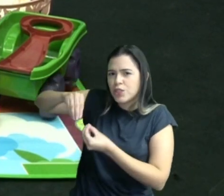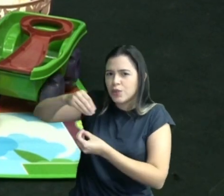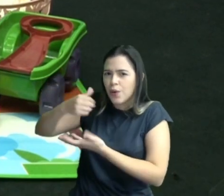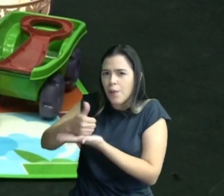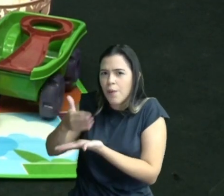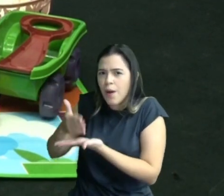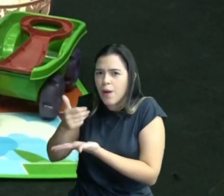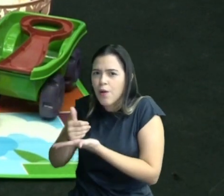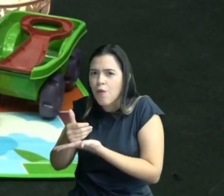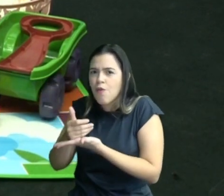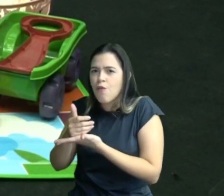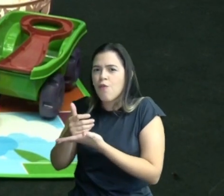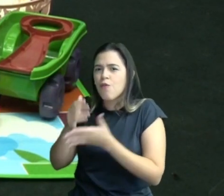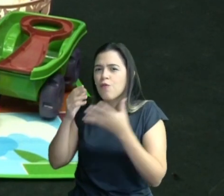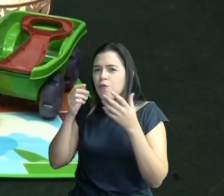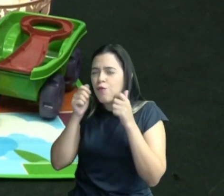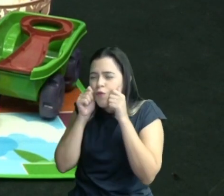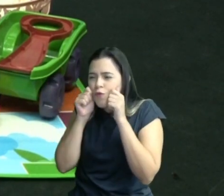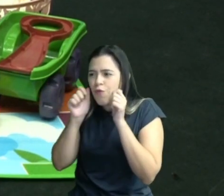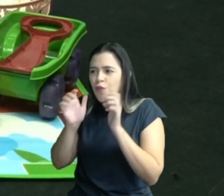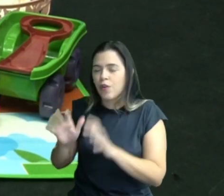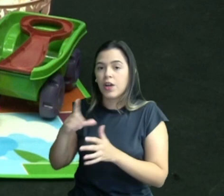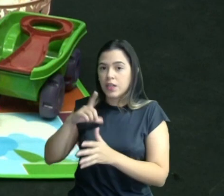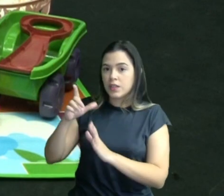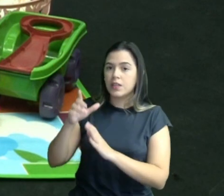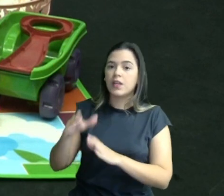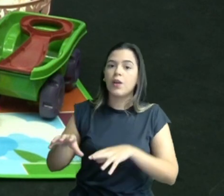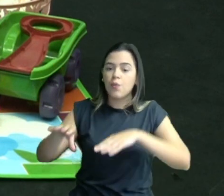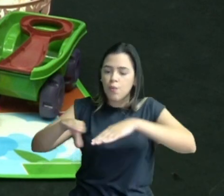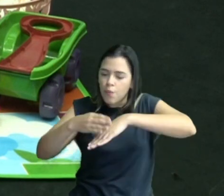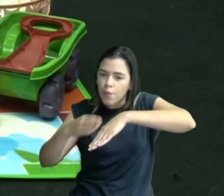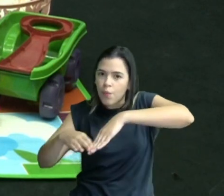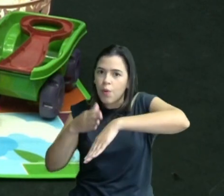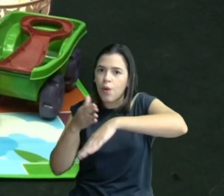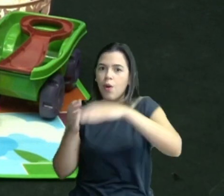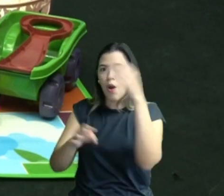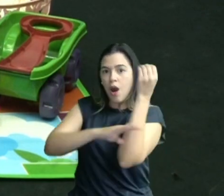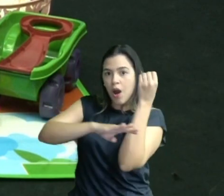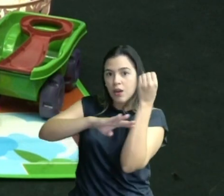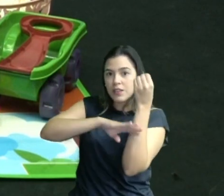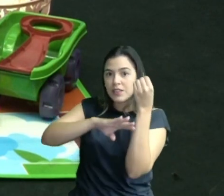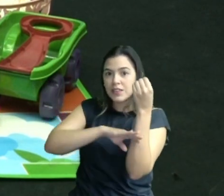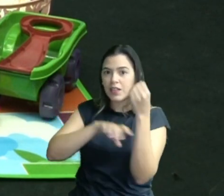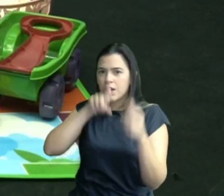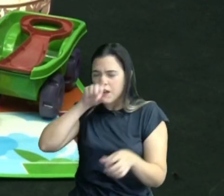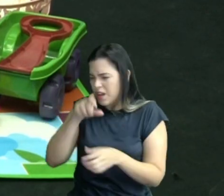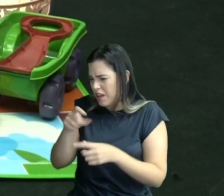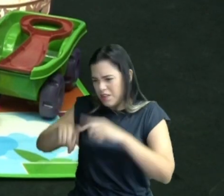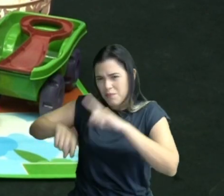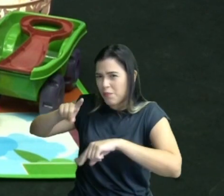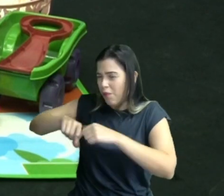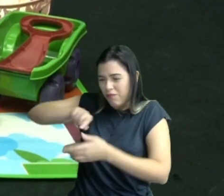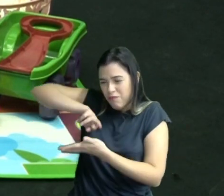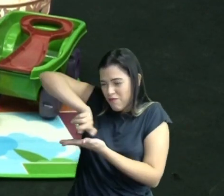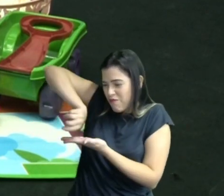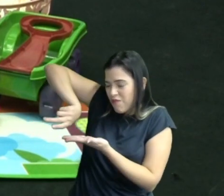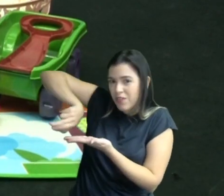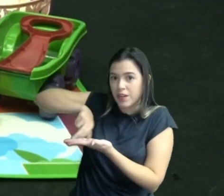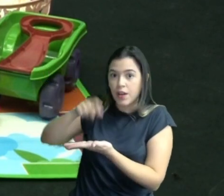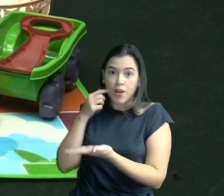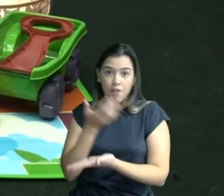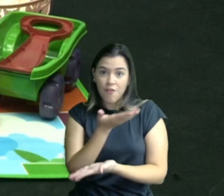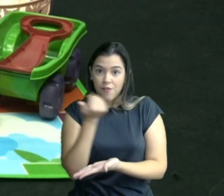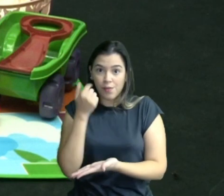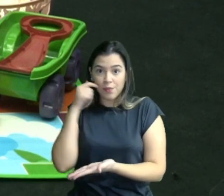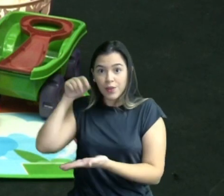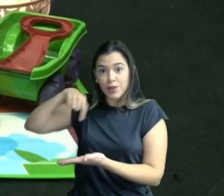fofo tem uma botinha para Feiticeira e muitos e muitos produtos vamos ver o que ela fez